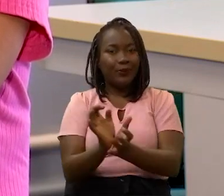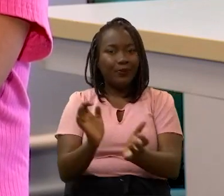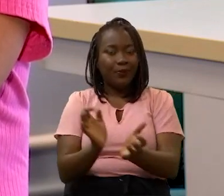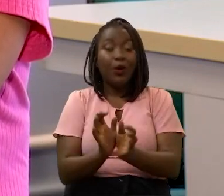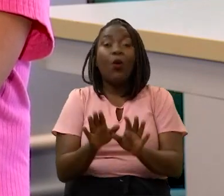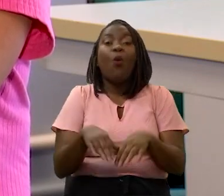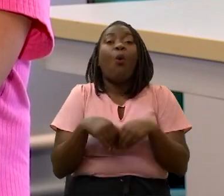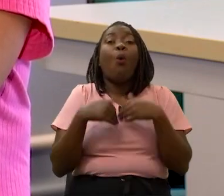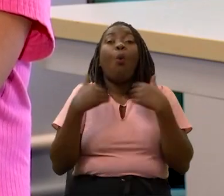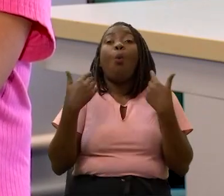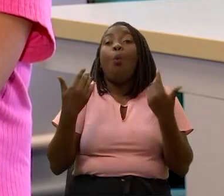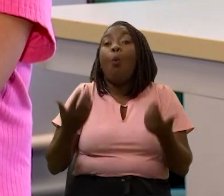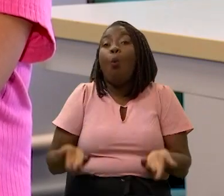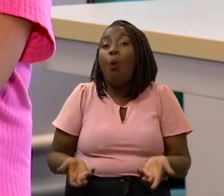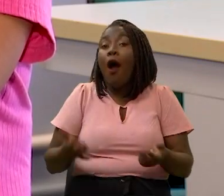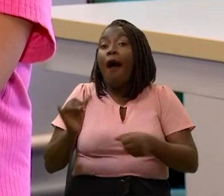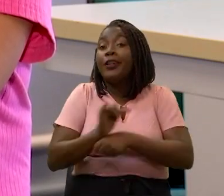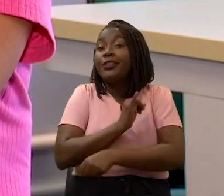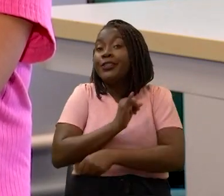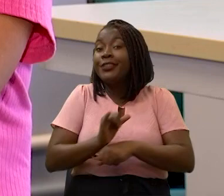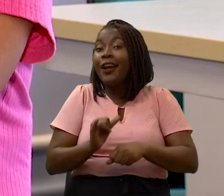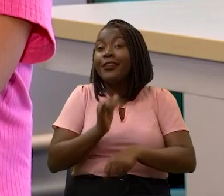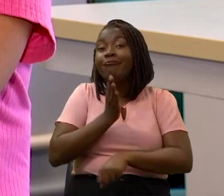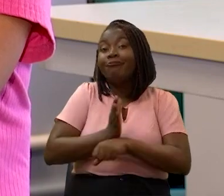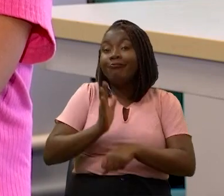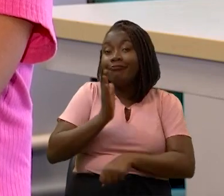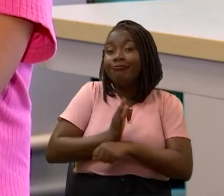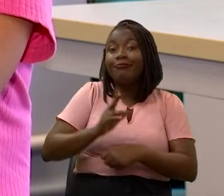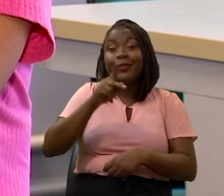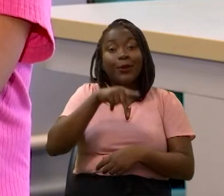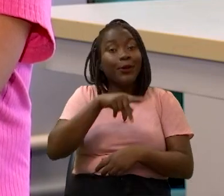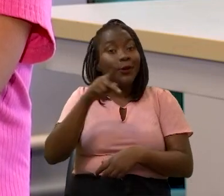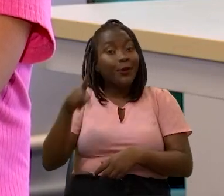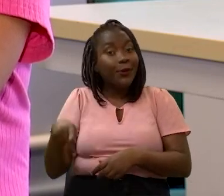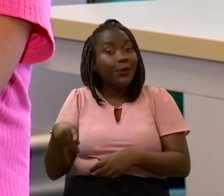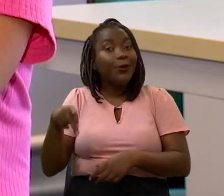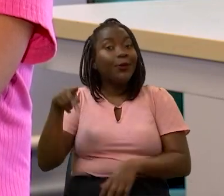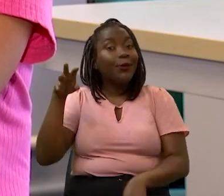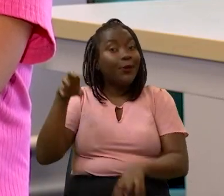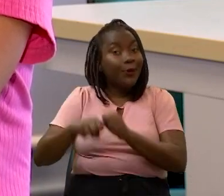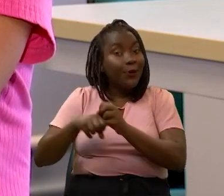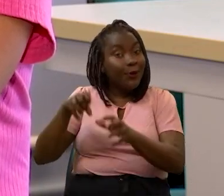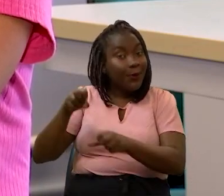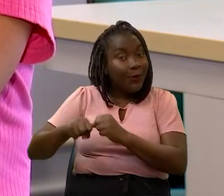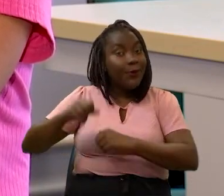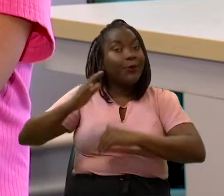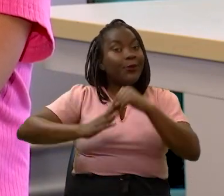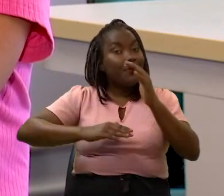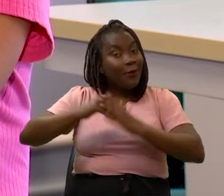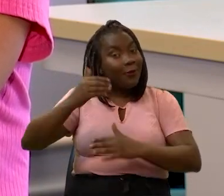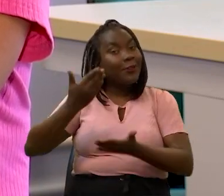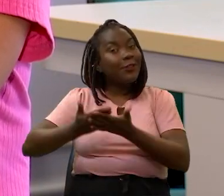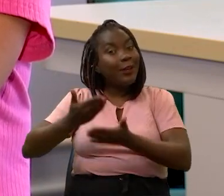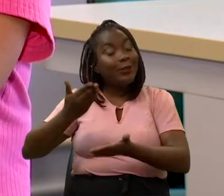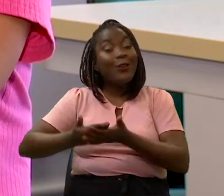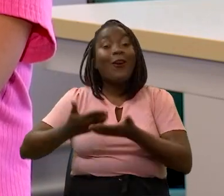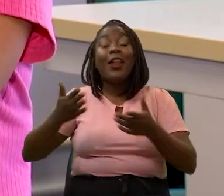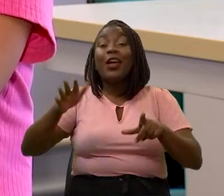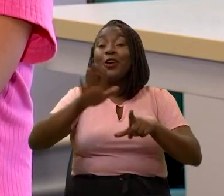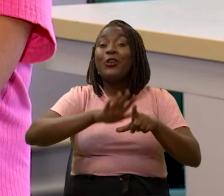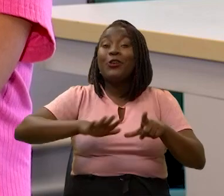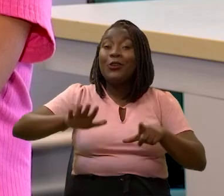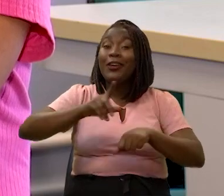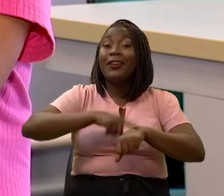daquele grupo, quais são as estratégias de formação de professores, a qualificação dos profissionais da escola e